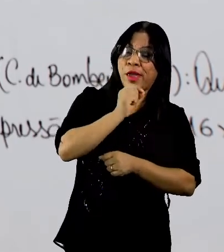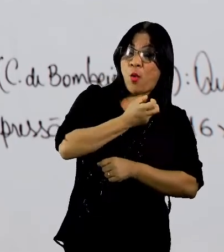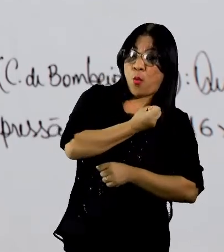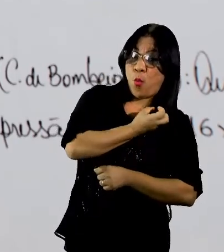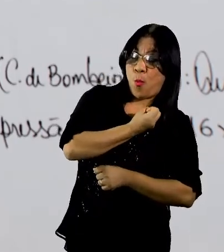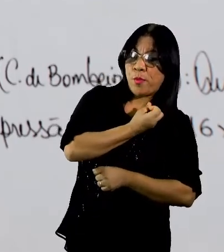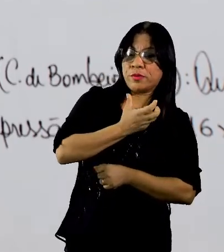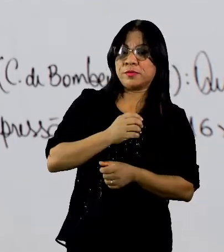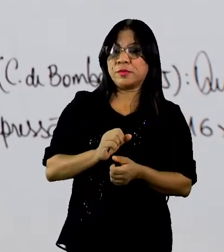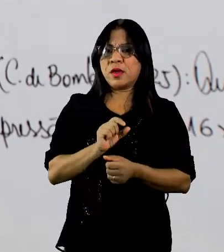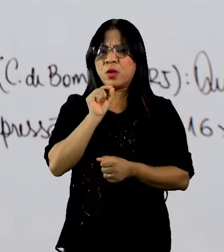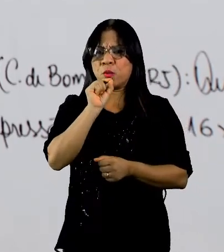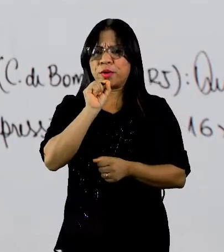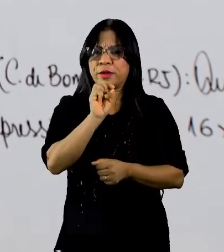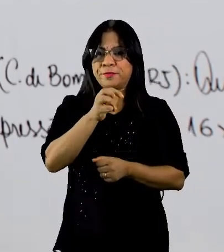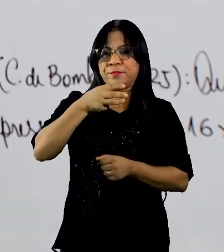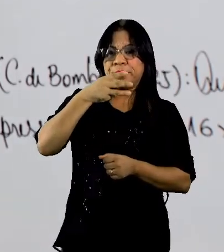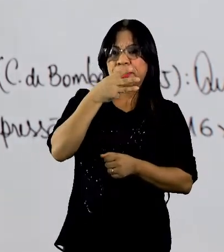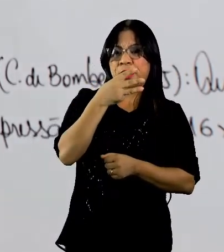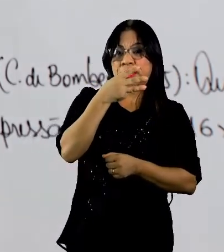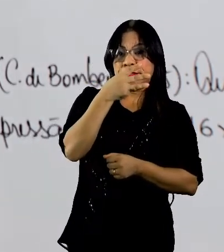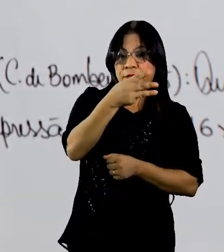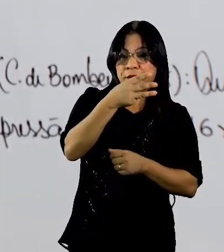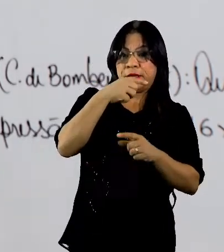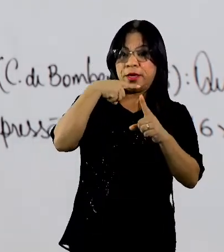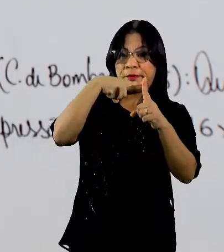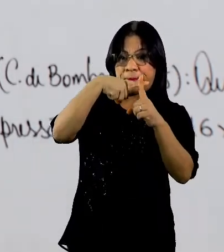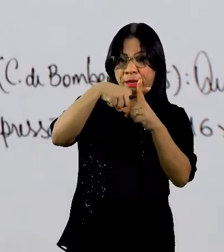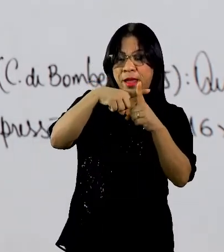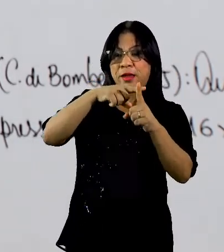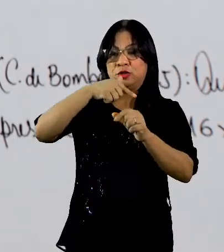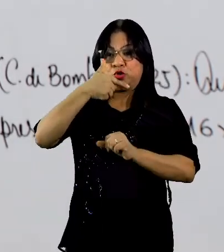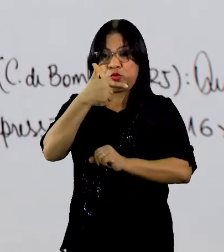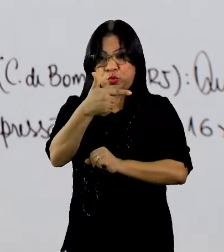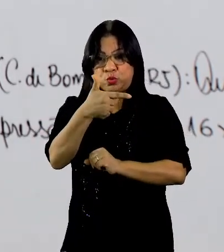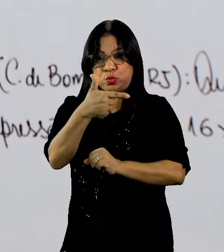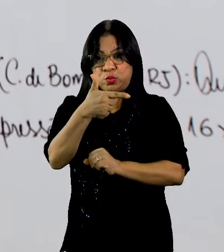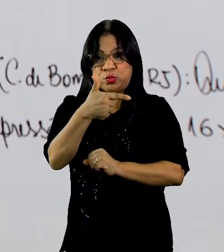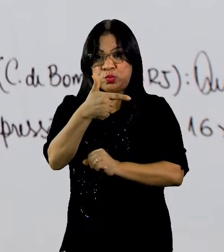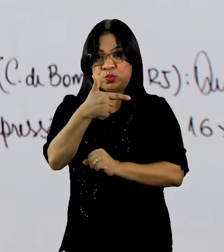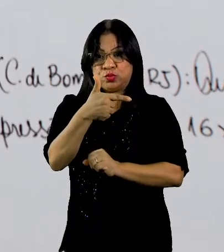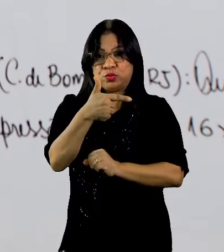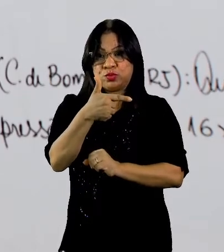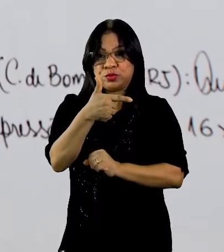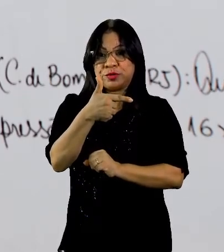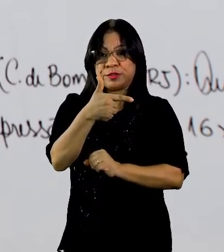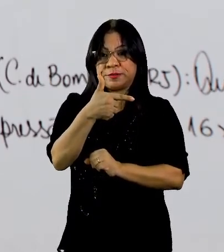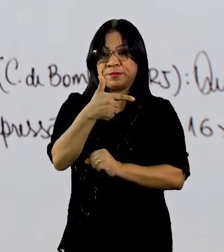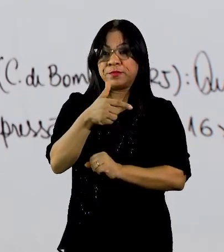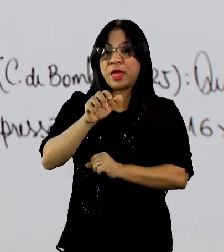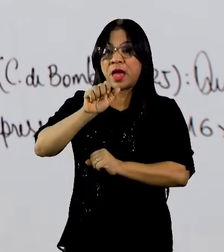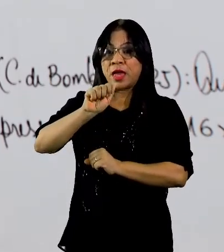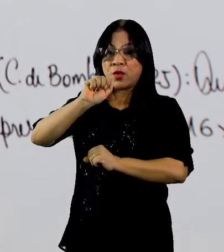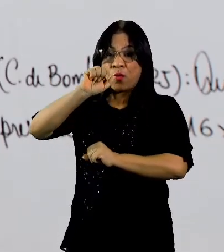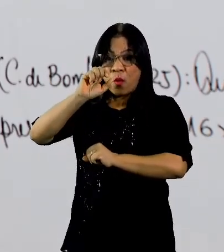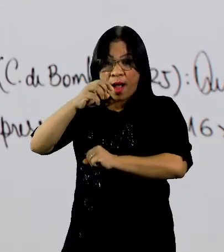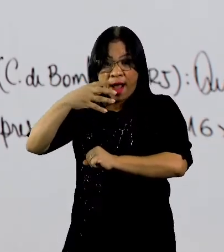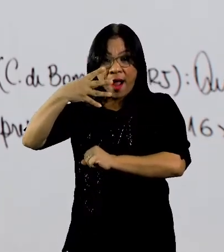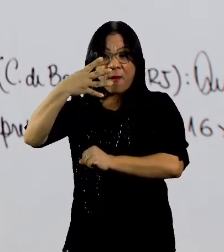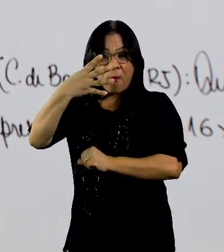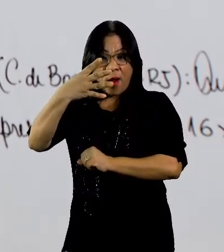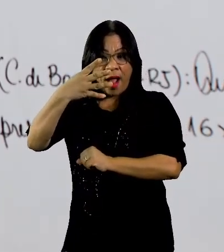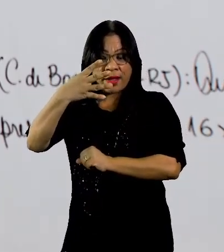tenho 3 mais 2 e o meu a elevado à quarta potência fica em